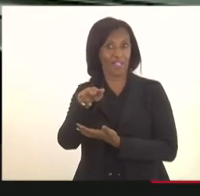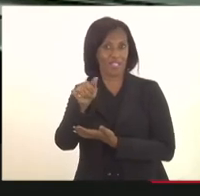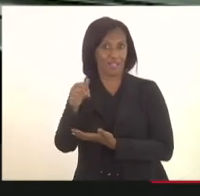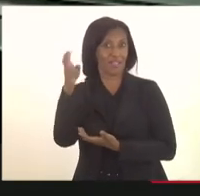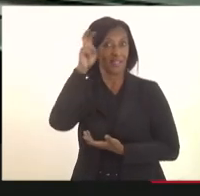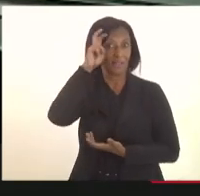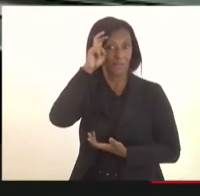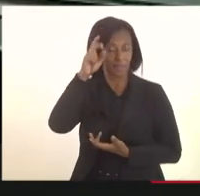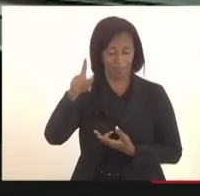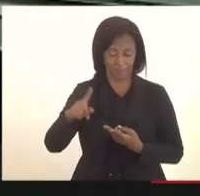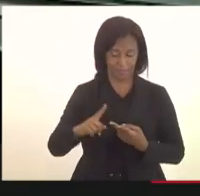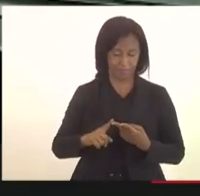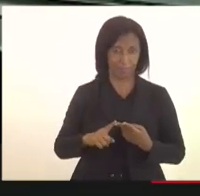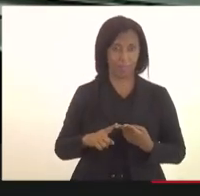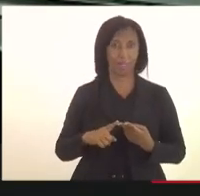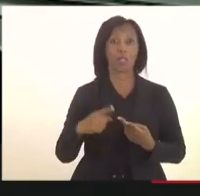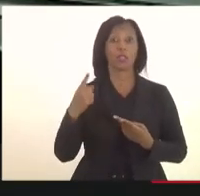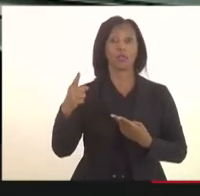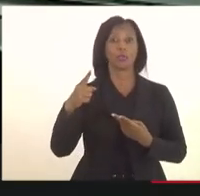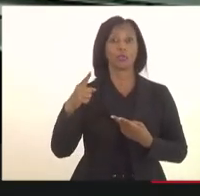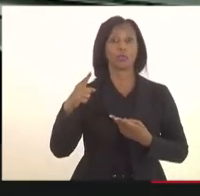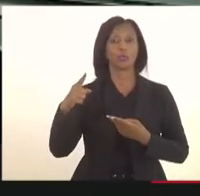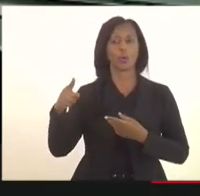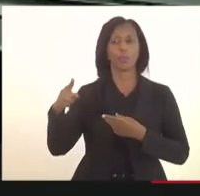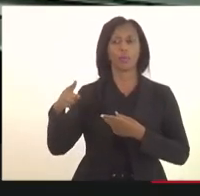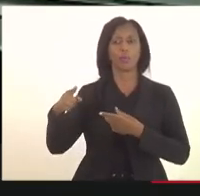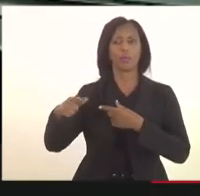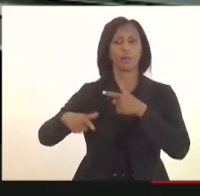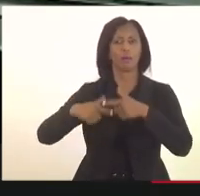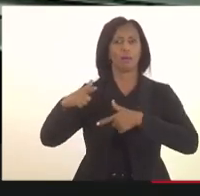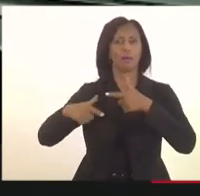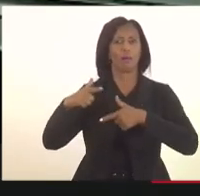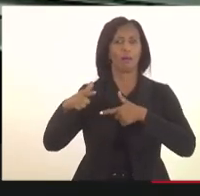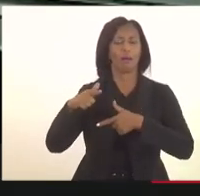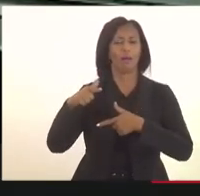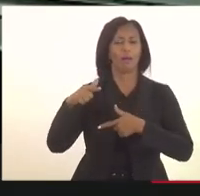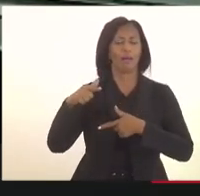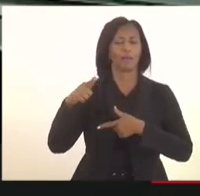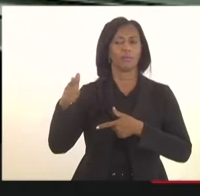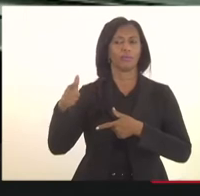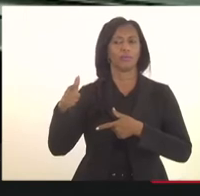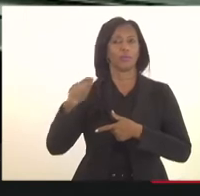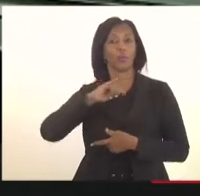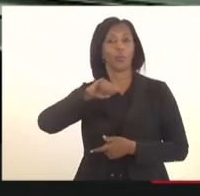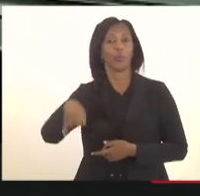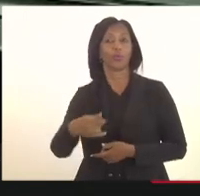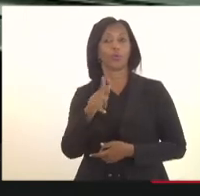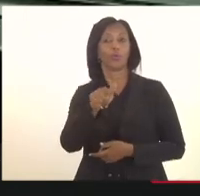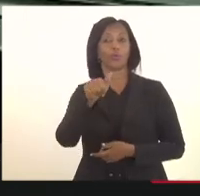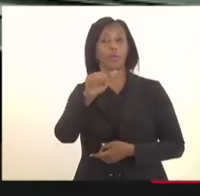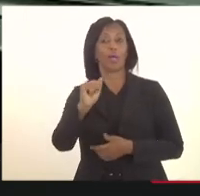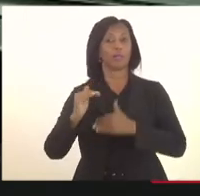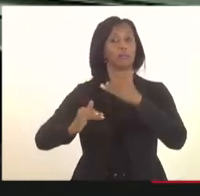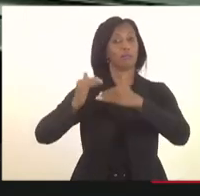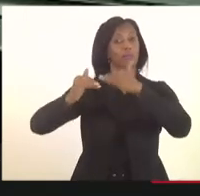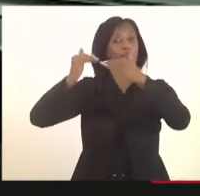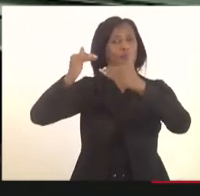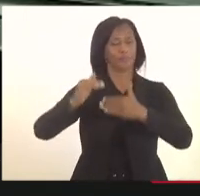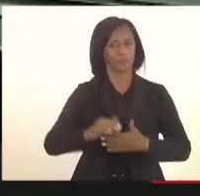quinta-feira, que é sobre o mercado de óleo e gás, entraves em oportunidade de